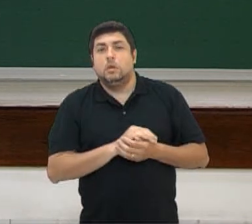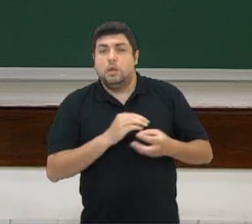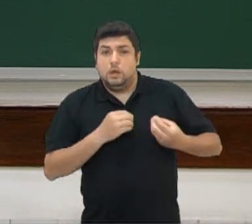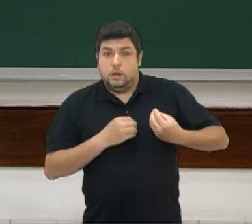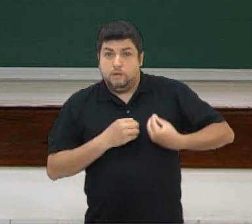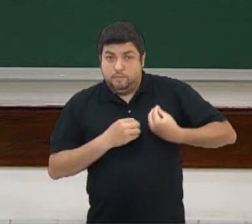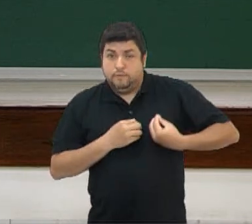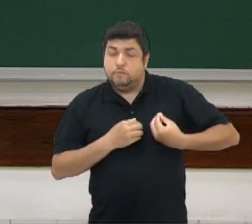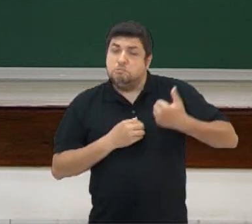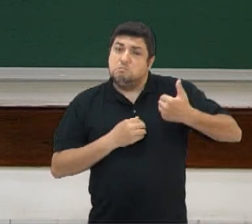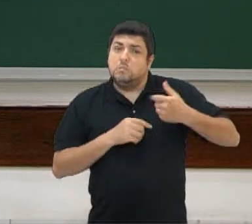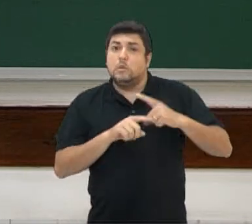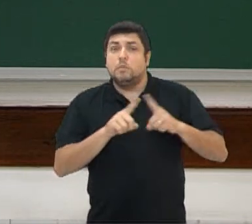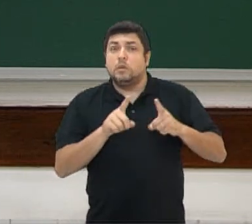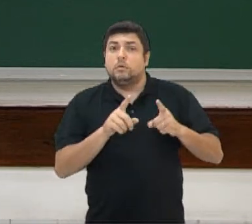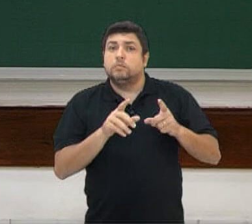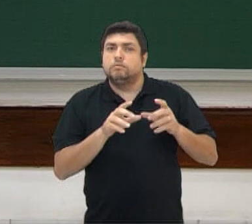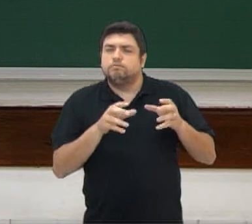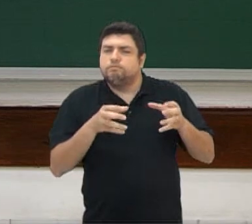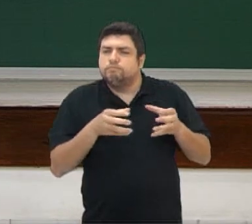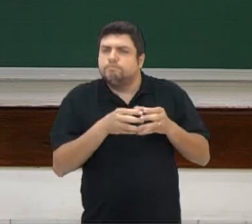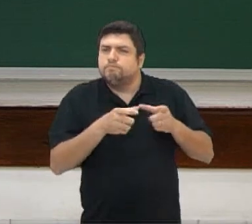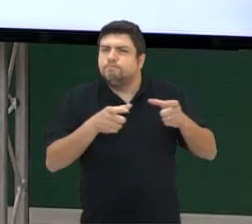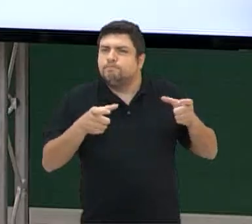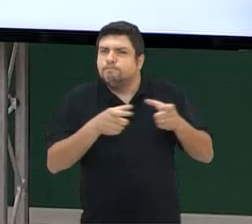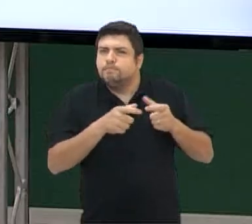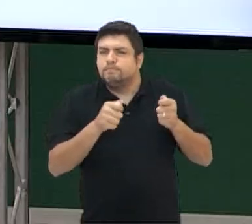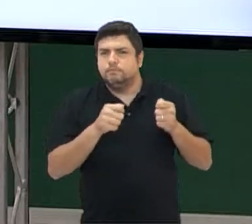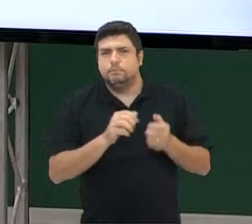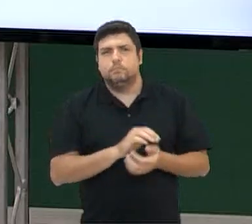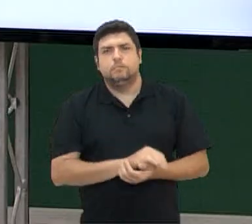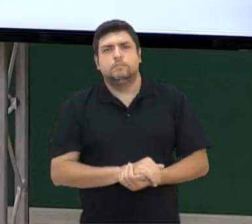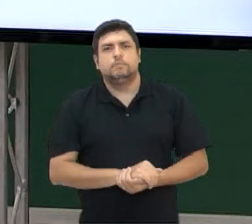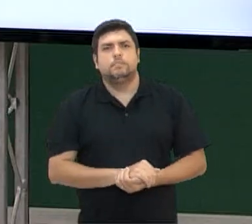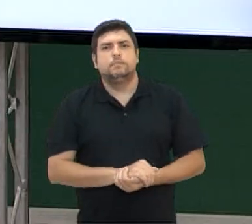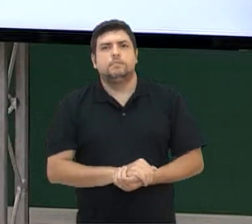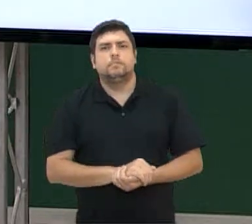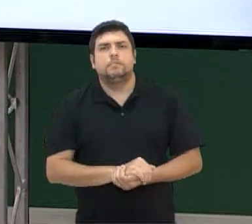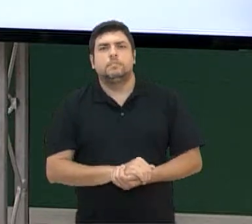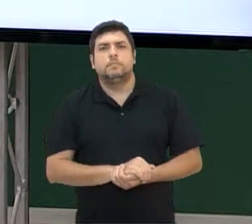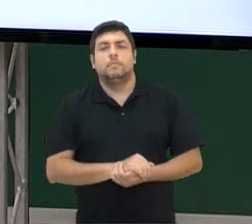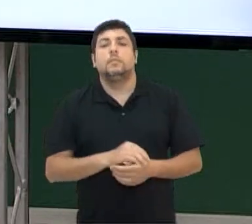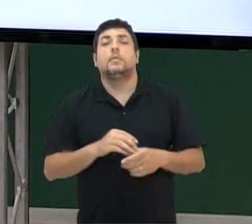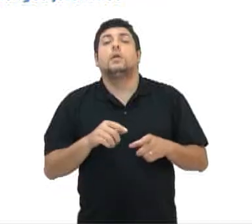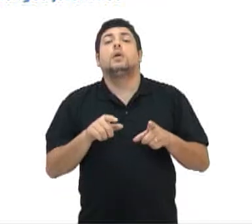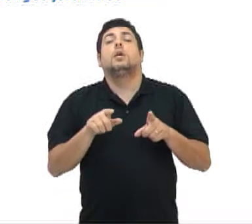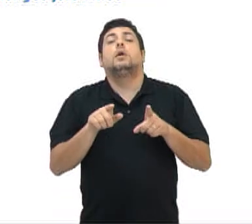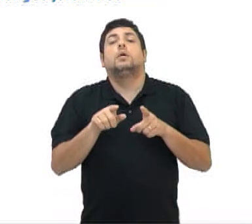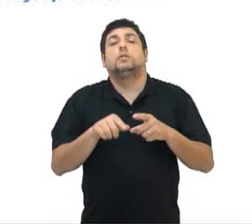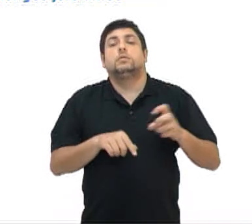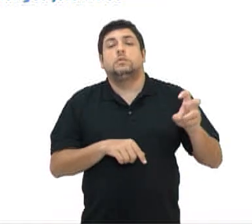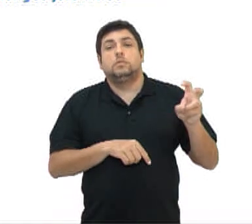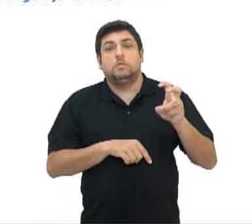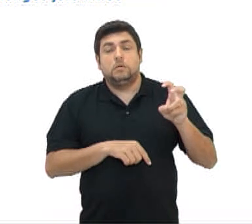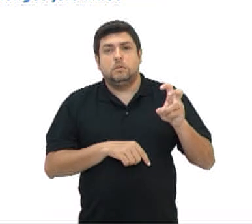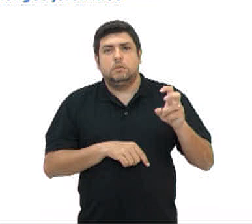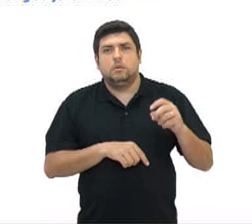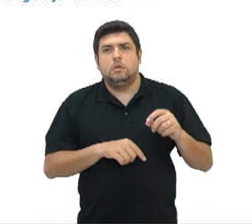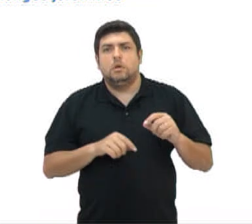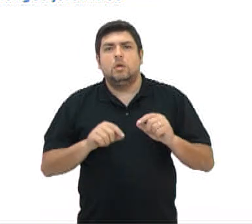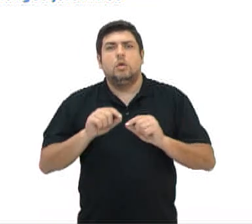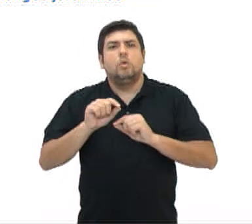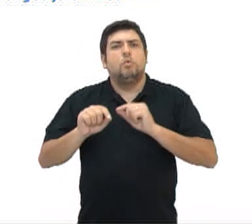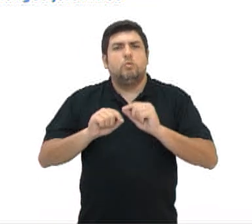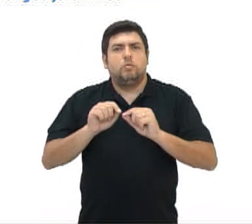restrito. Beleza? Por fim, os estabelecimentos destinados a servir de refúgio do mundo, que